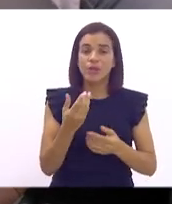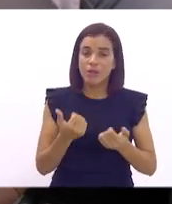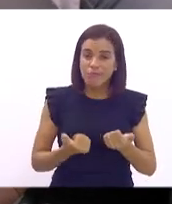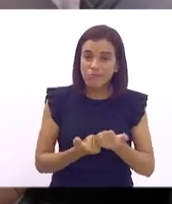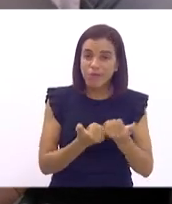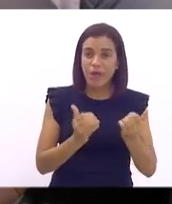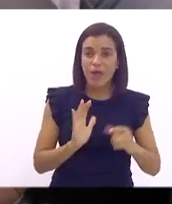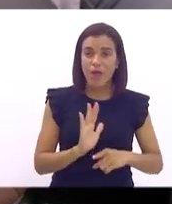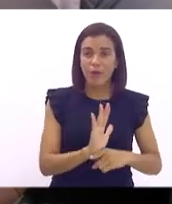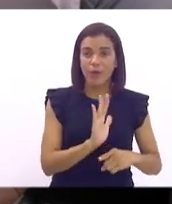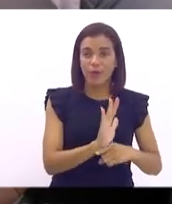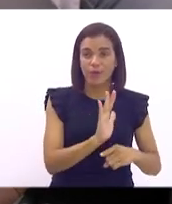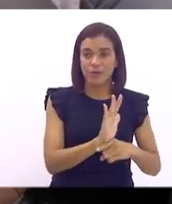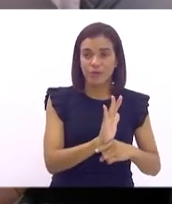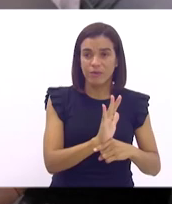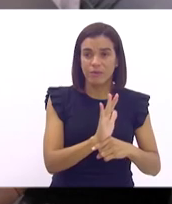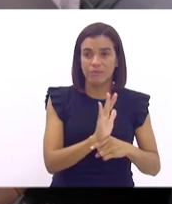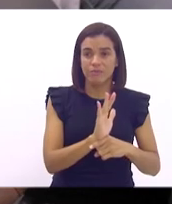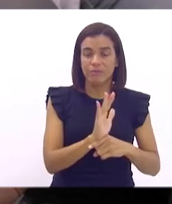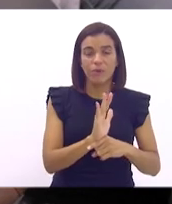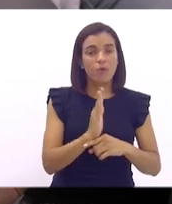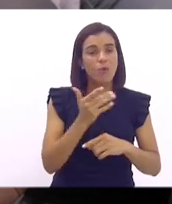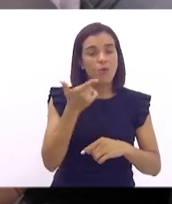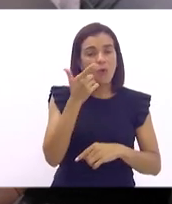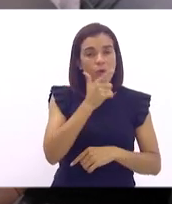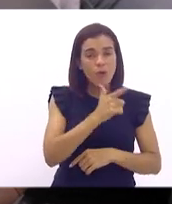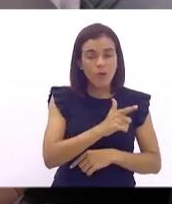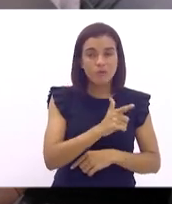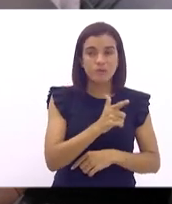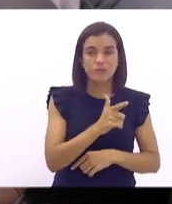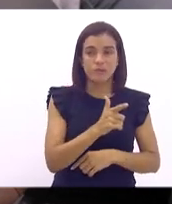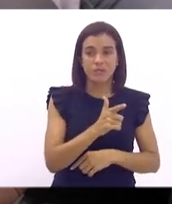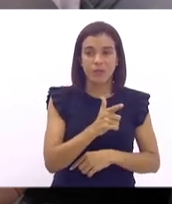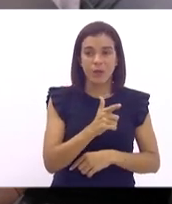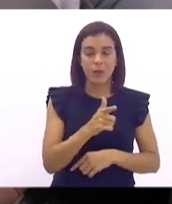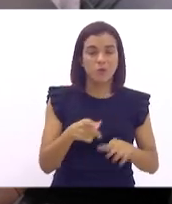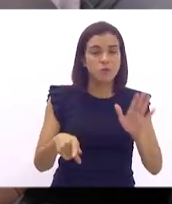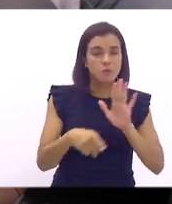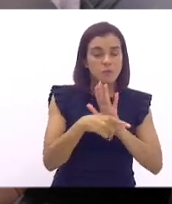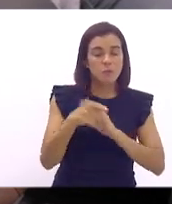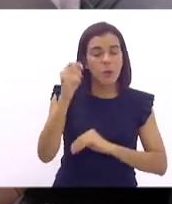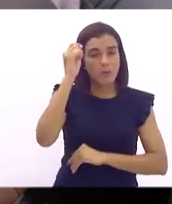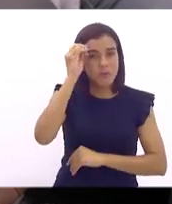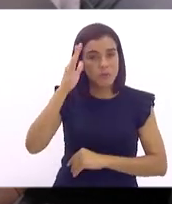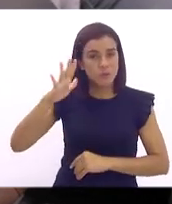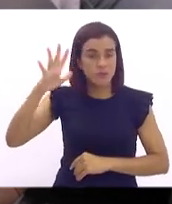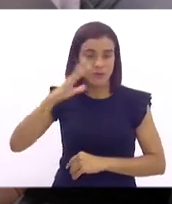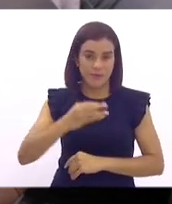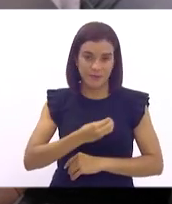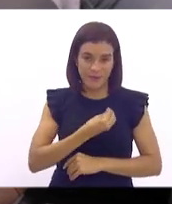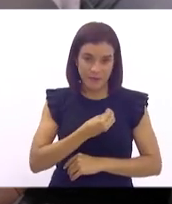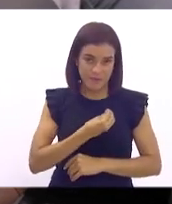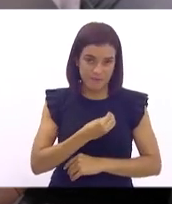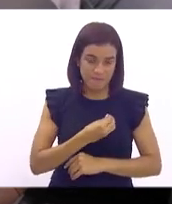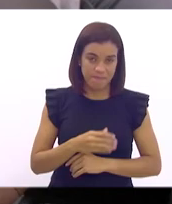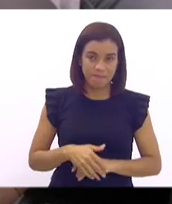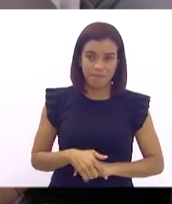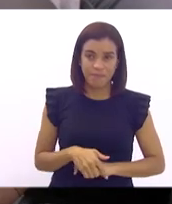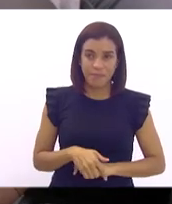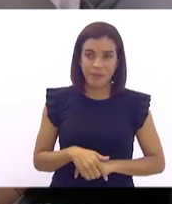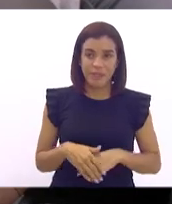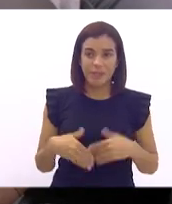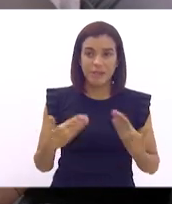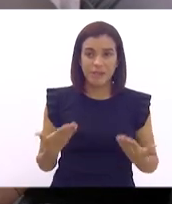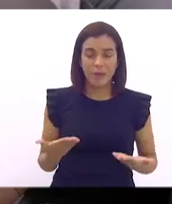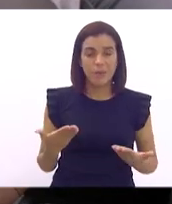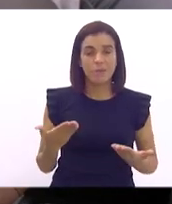contribuir com ela conseguir prospectar os próprios sonhos e planos de vida, projetos de vida. Né? Então,